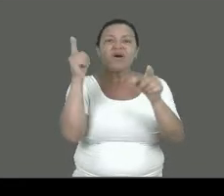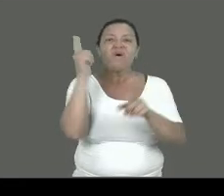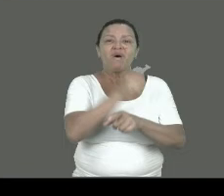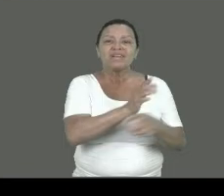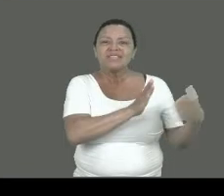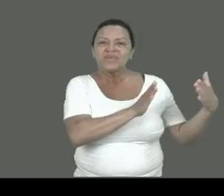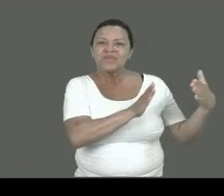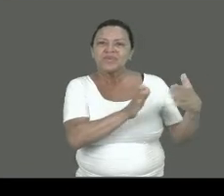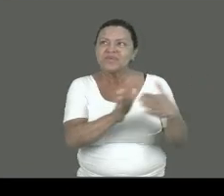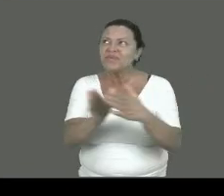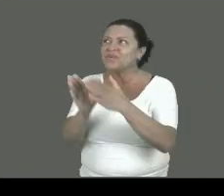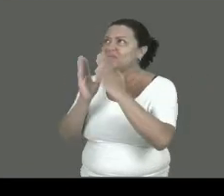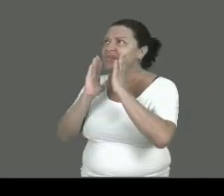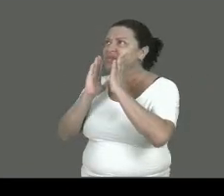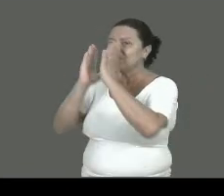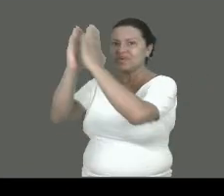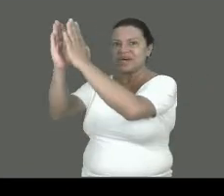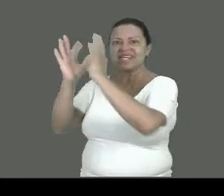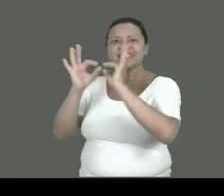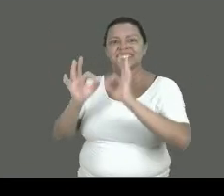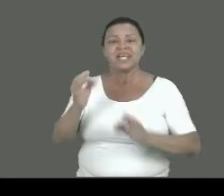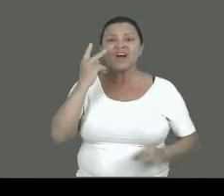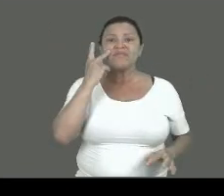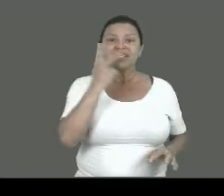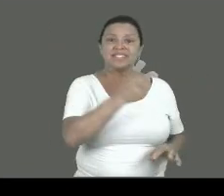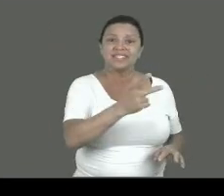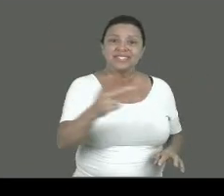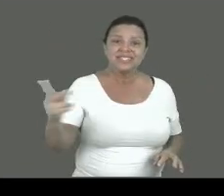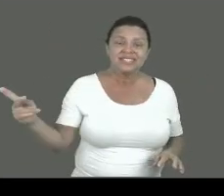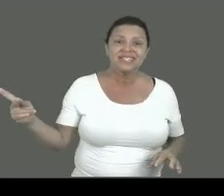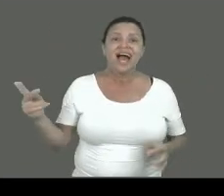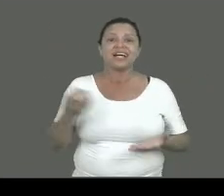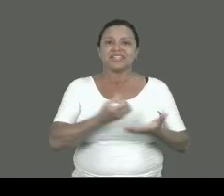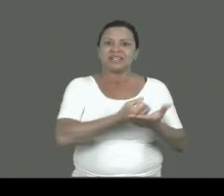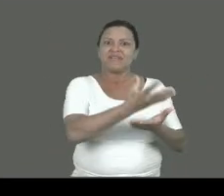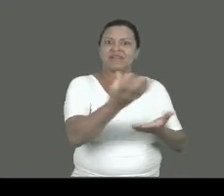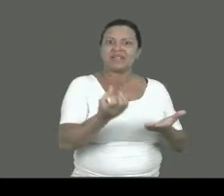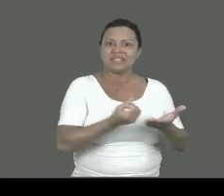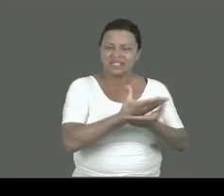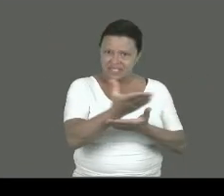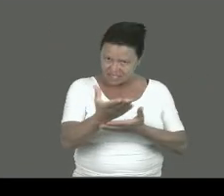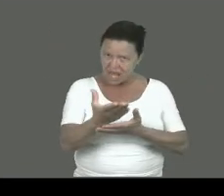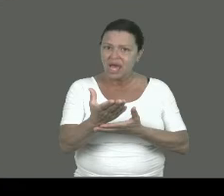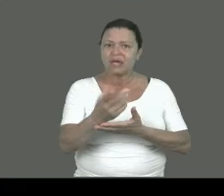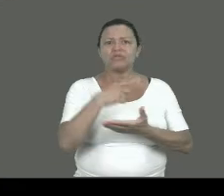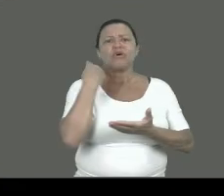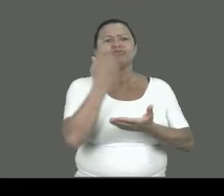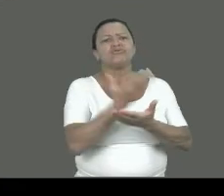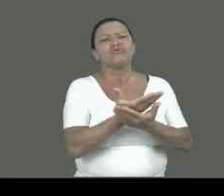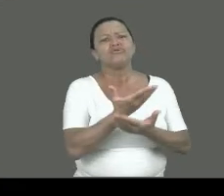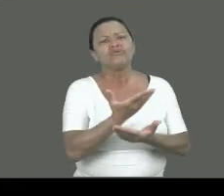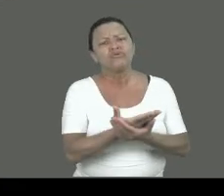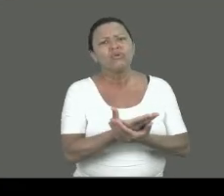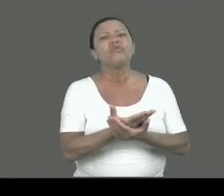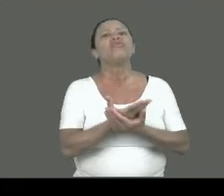dar uma intuição, ou nos visitando durante o evangelho do lar, durante o nosso estudo, ou indo trabalhar numa